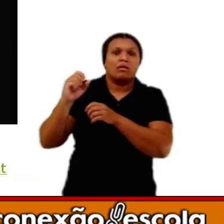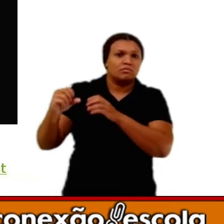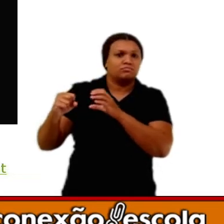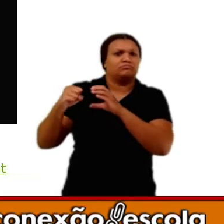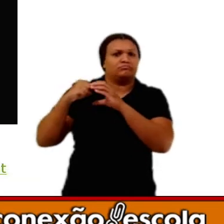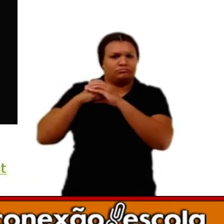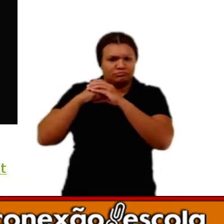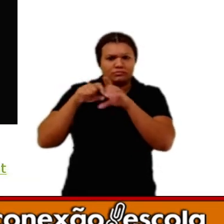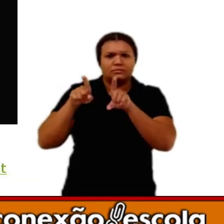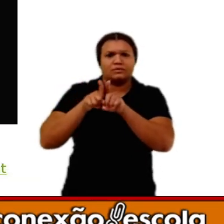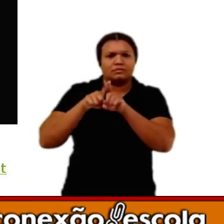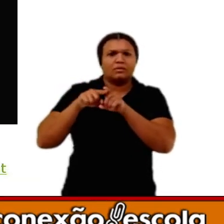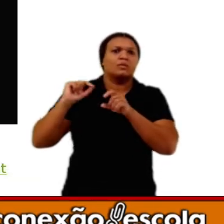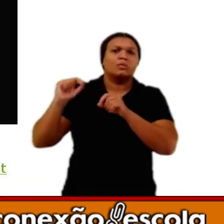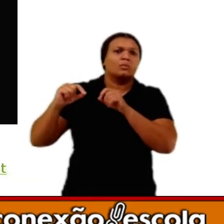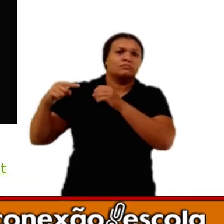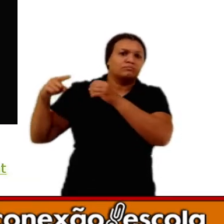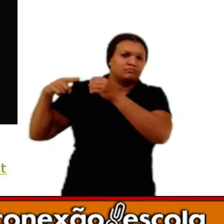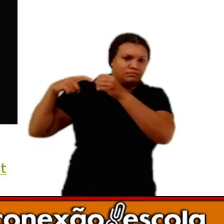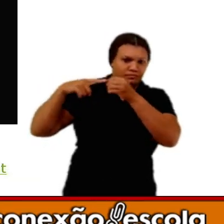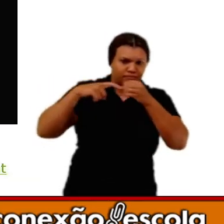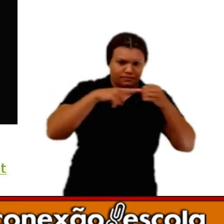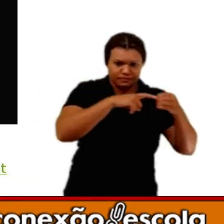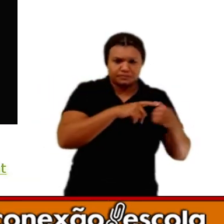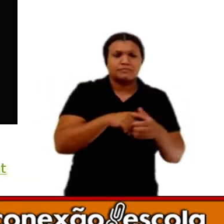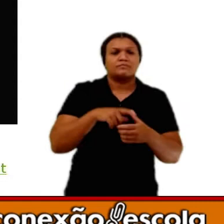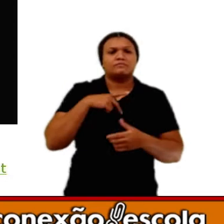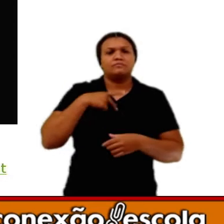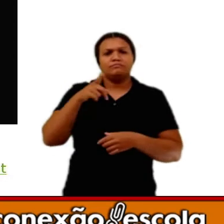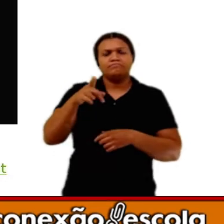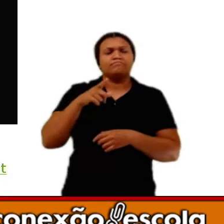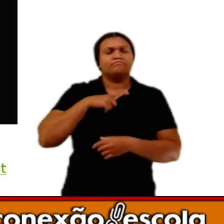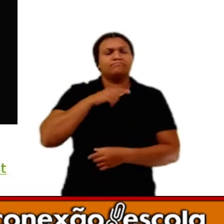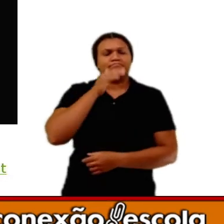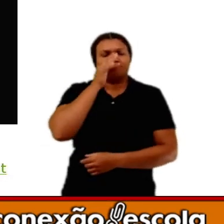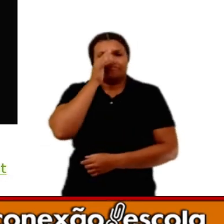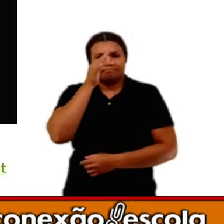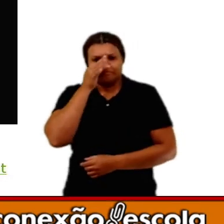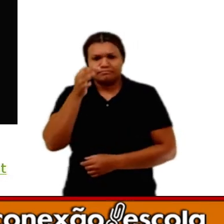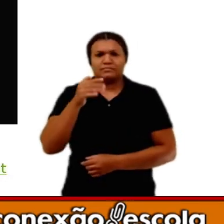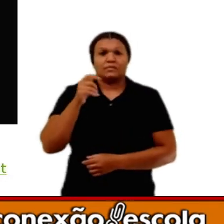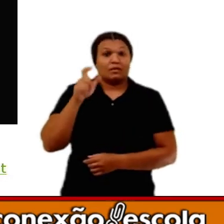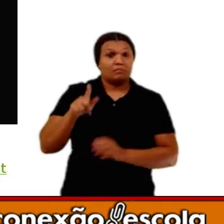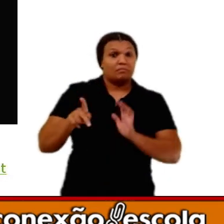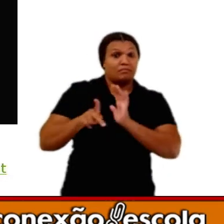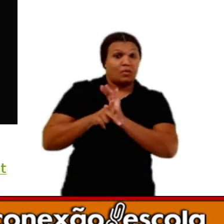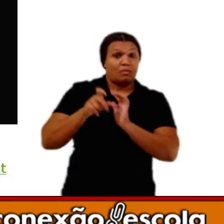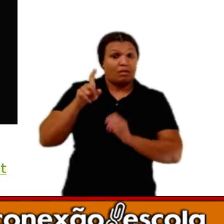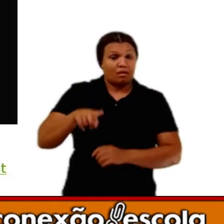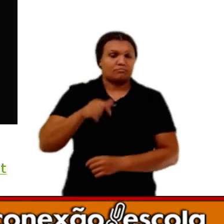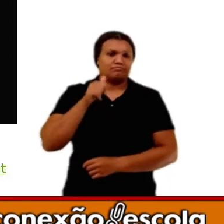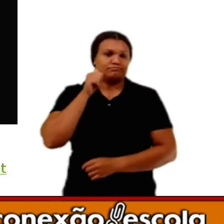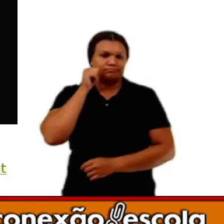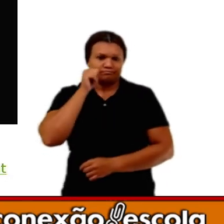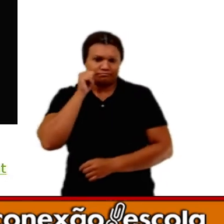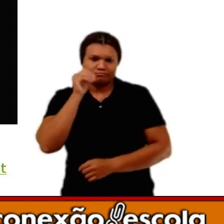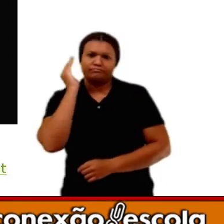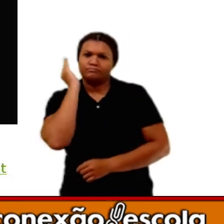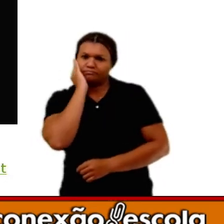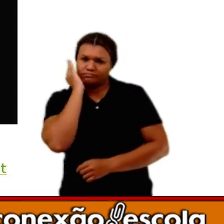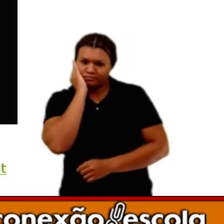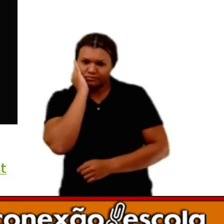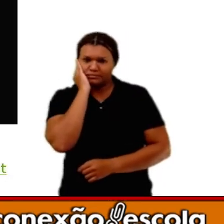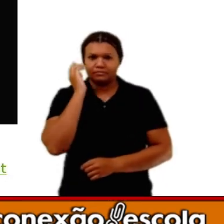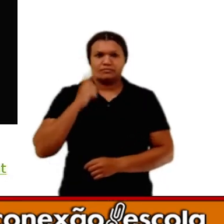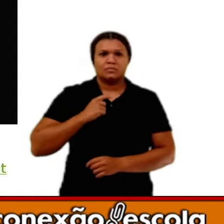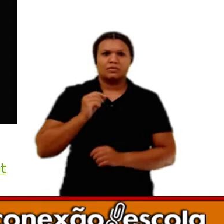das plantas com estruturas femininas, como que é isso? Existe uma abertura aqui em cima, chamada